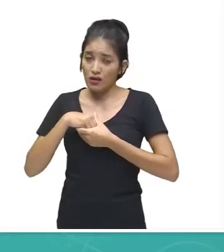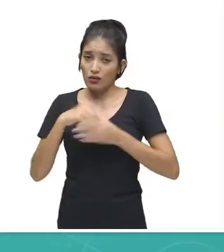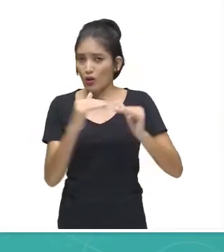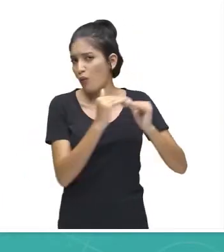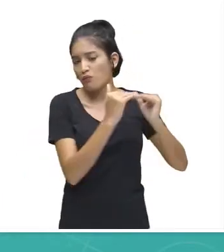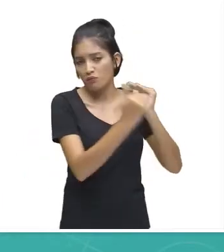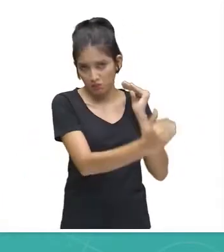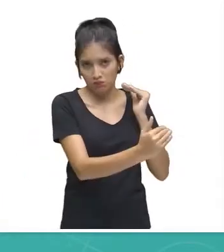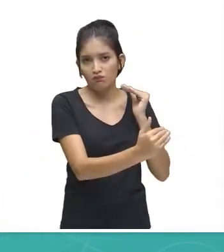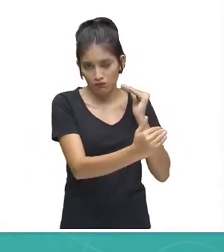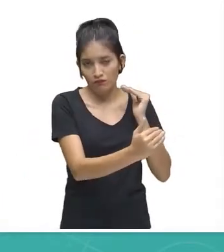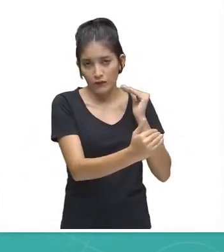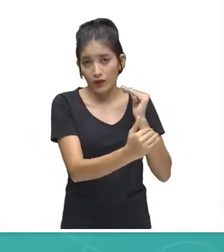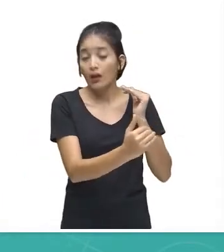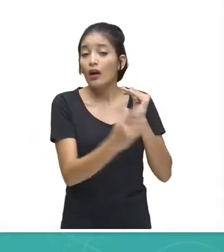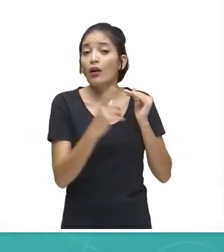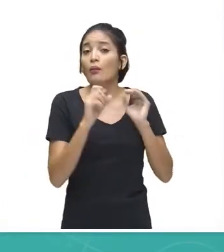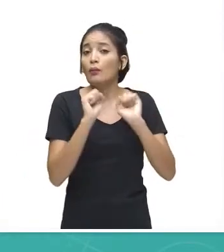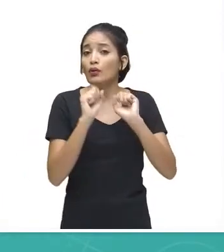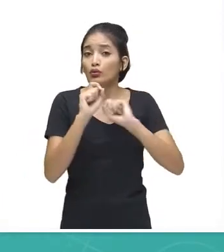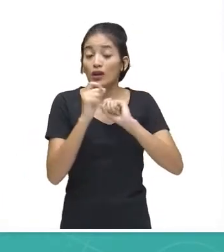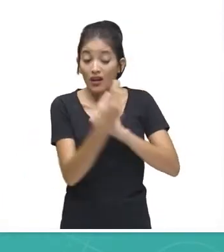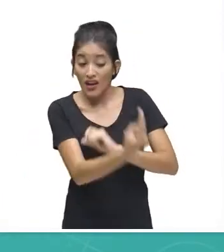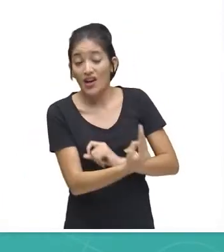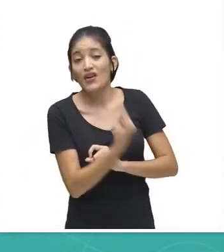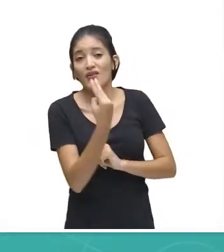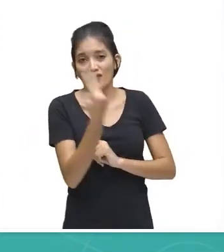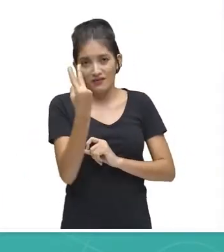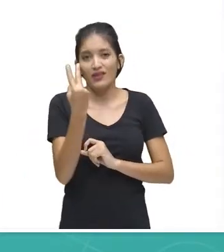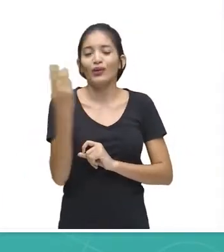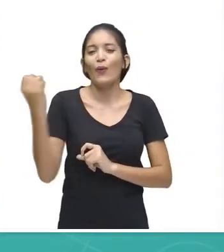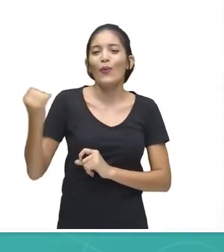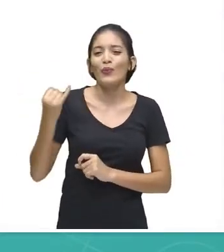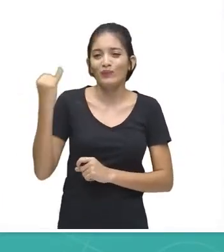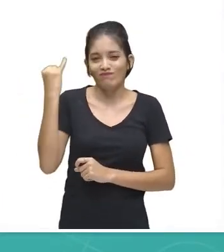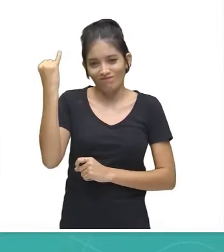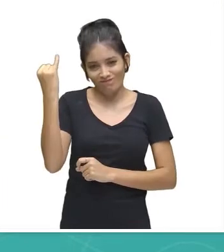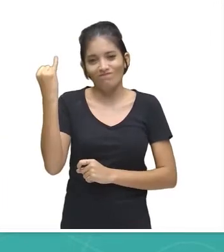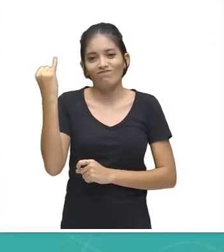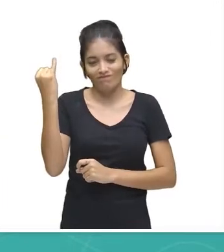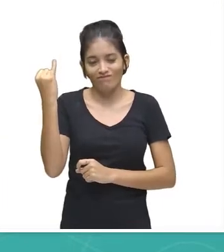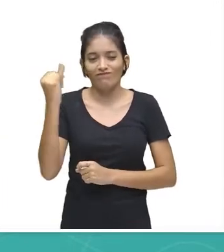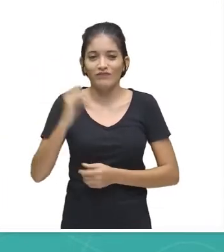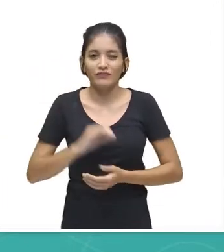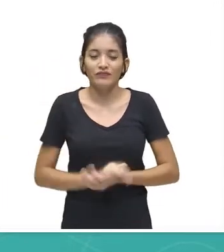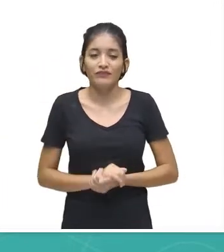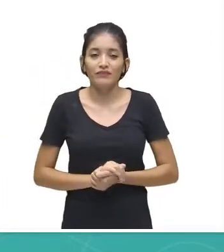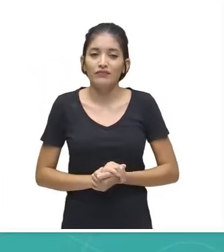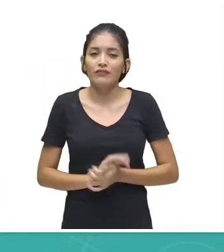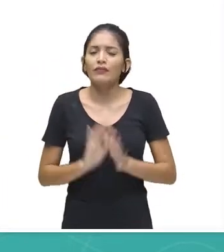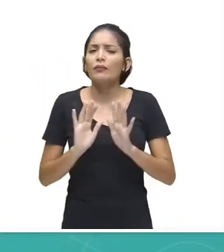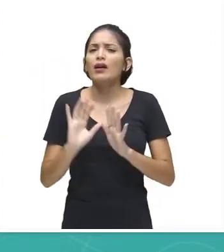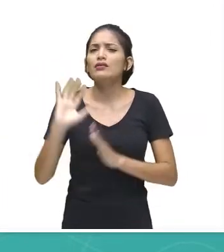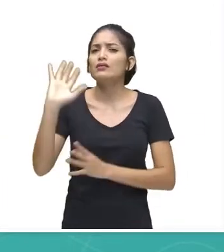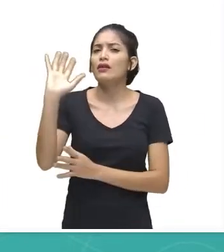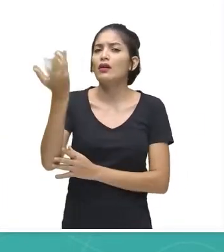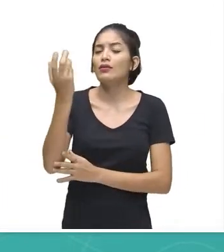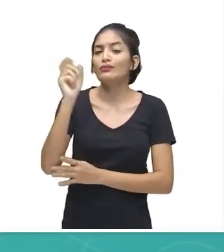contravalor pode existir um valor suspenso ali. Então o que